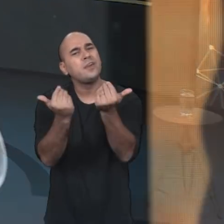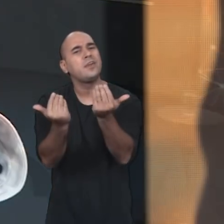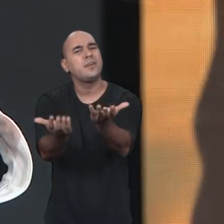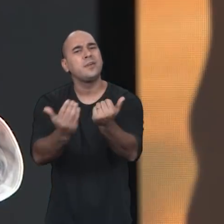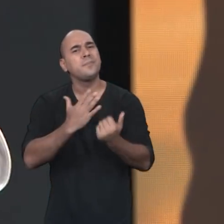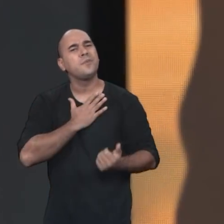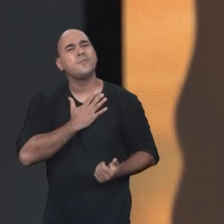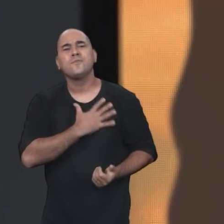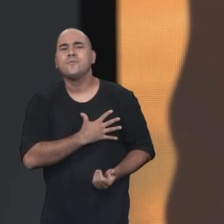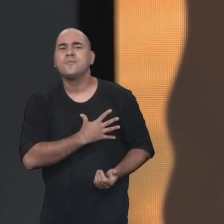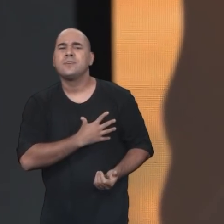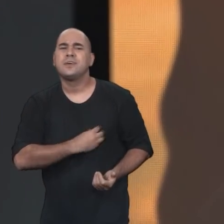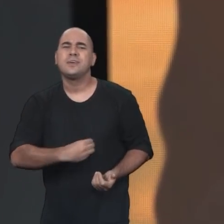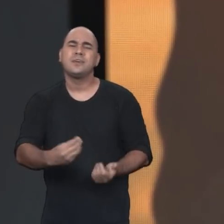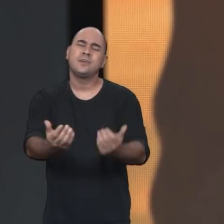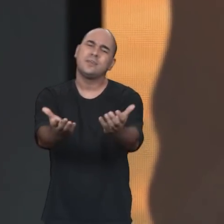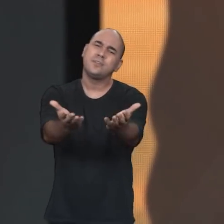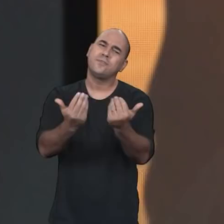aqui